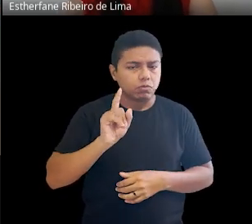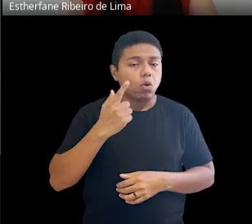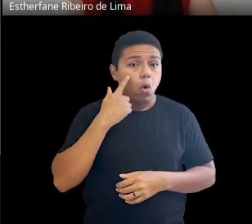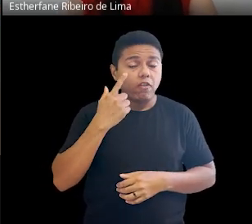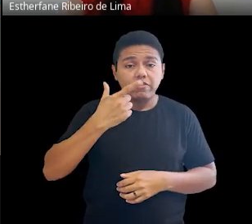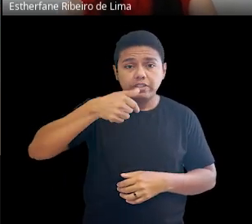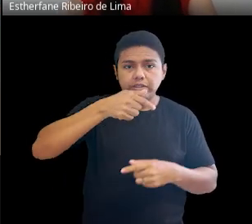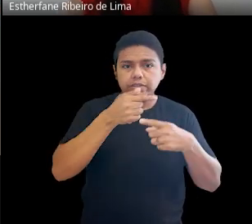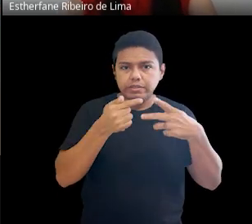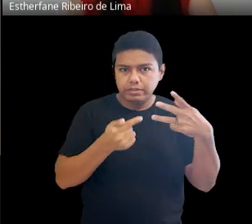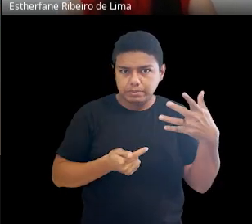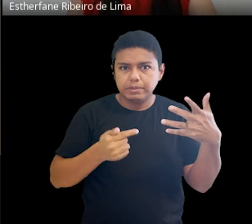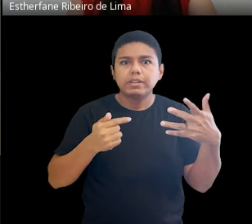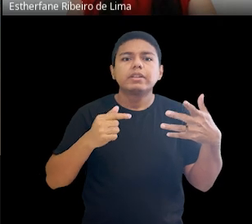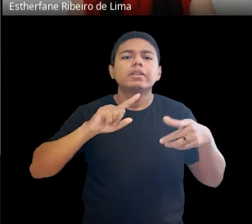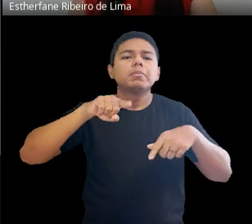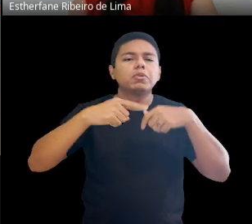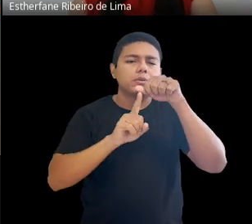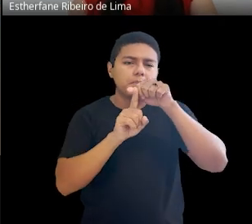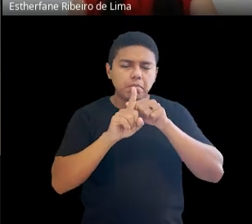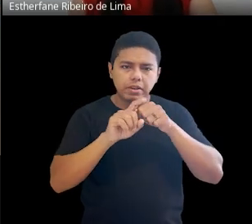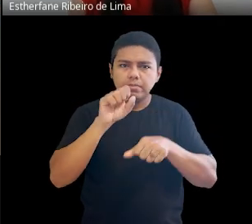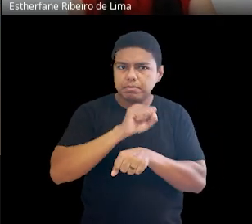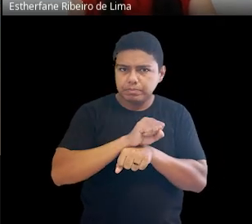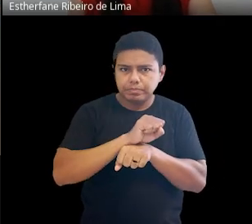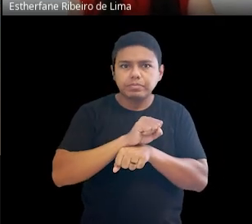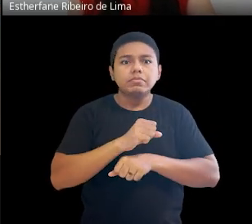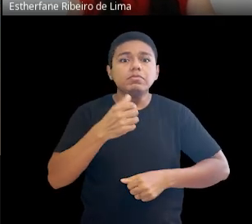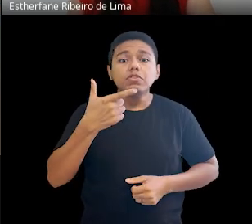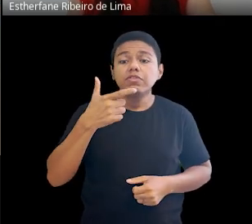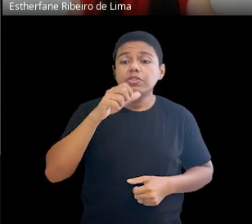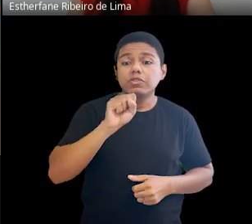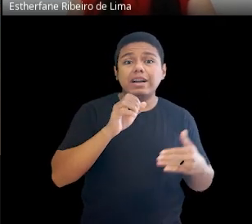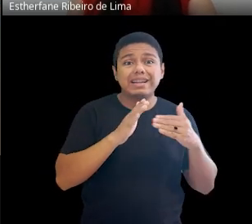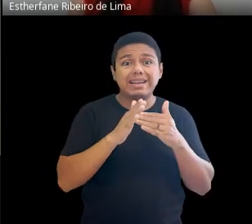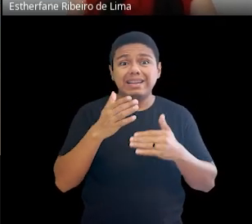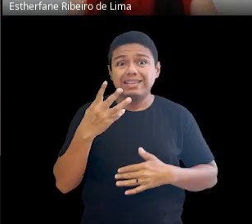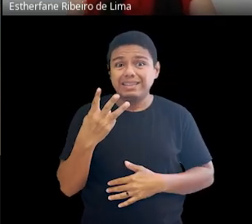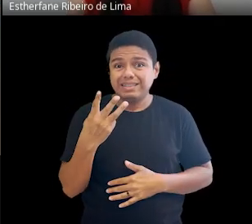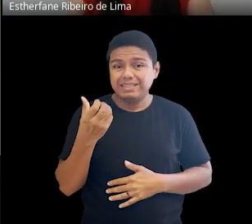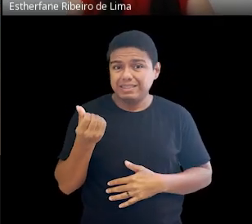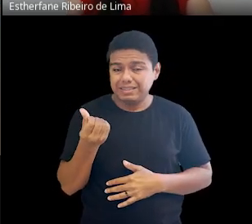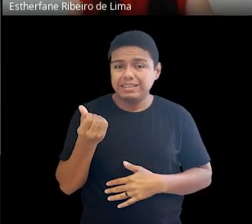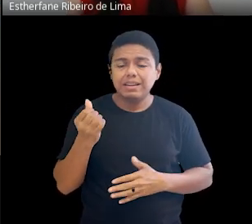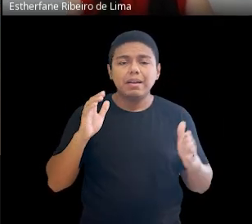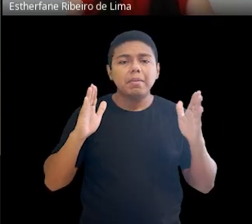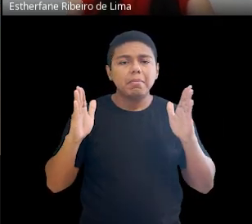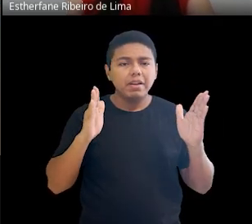semana, temos intervalo mensal, certo? A partir da 28ª até a 36ª, é um período que a